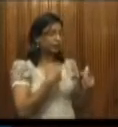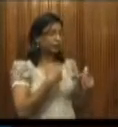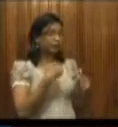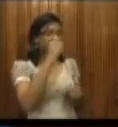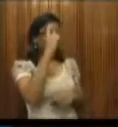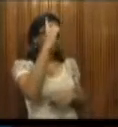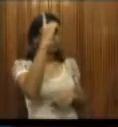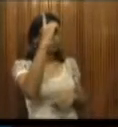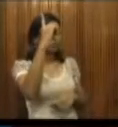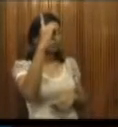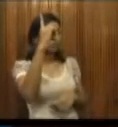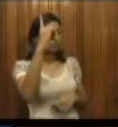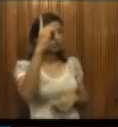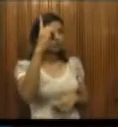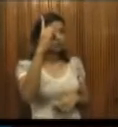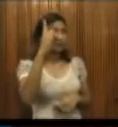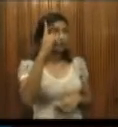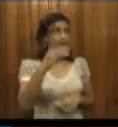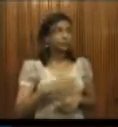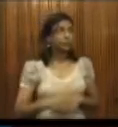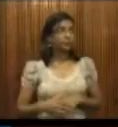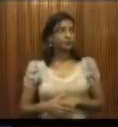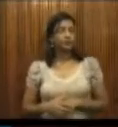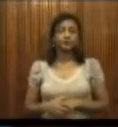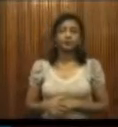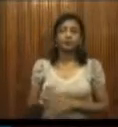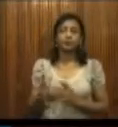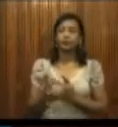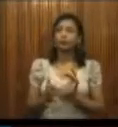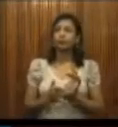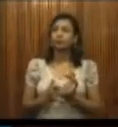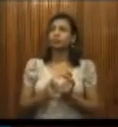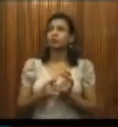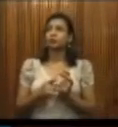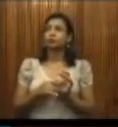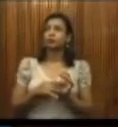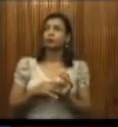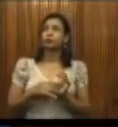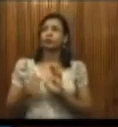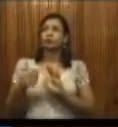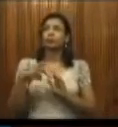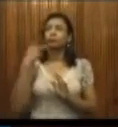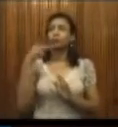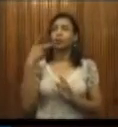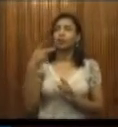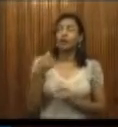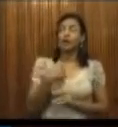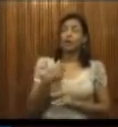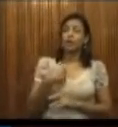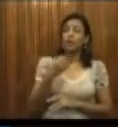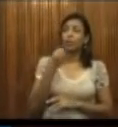ele se chamava de bom, concordam? Jesus um dia chegou diante das pessoas e disse: eu sou o bom